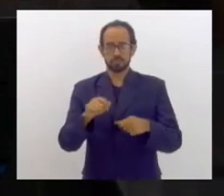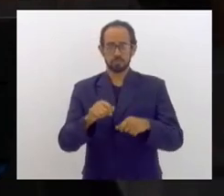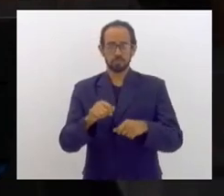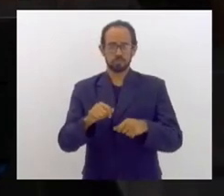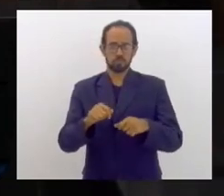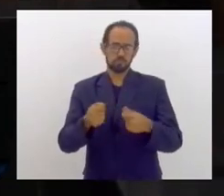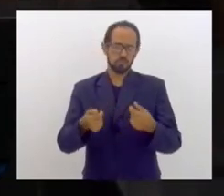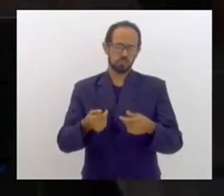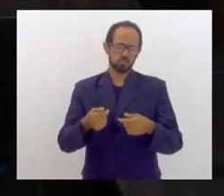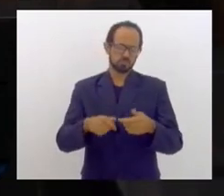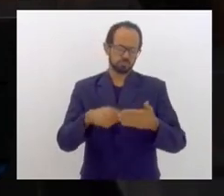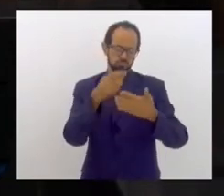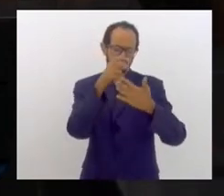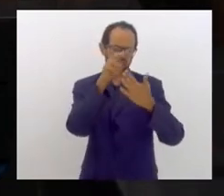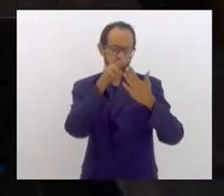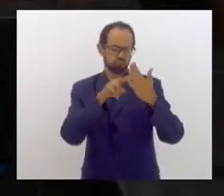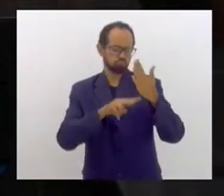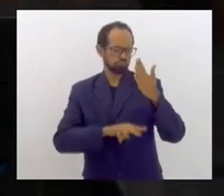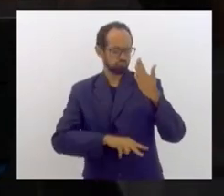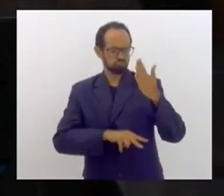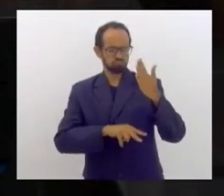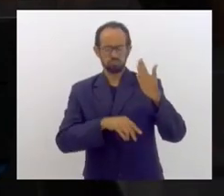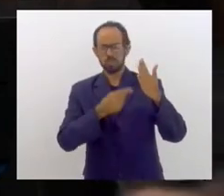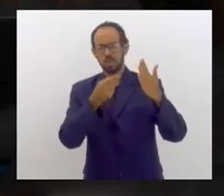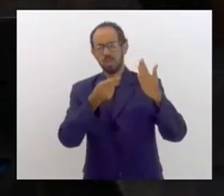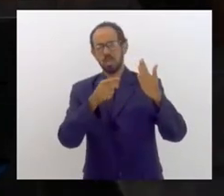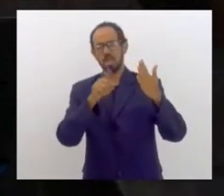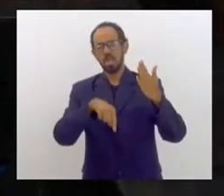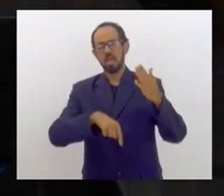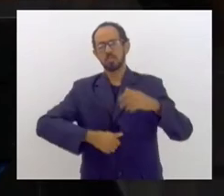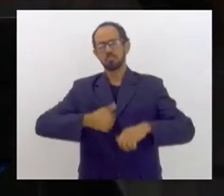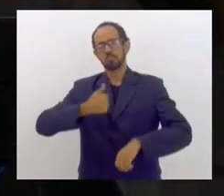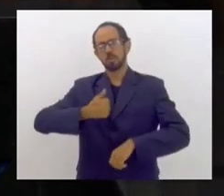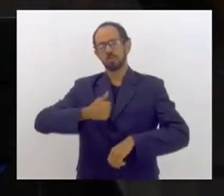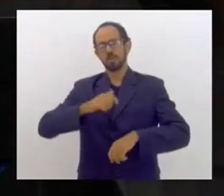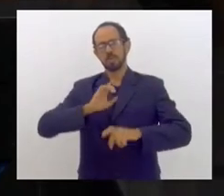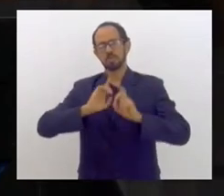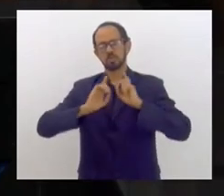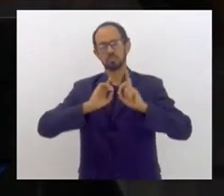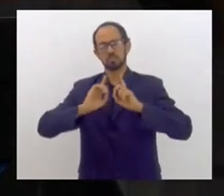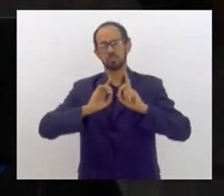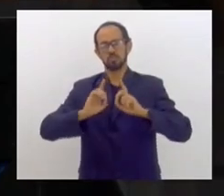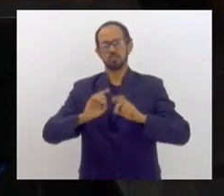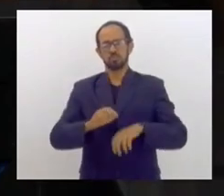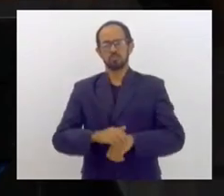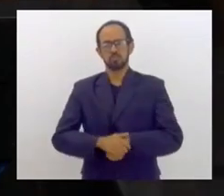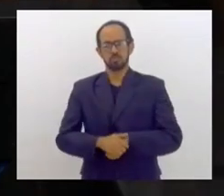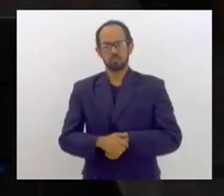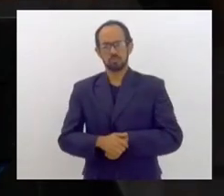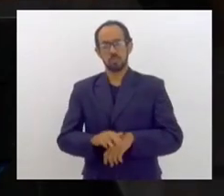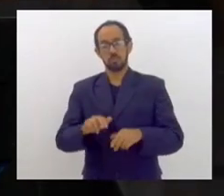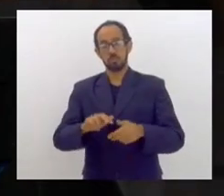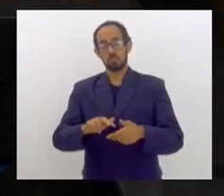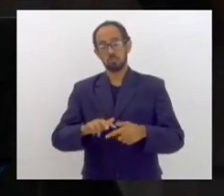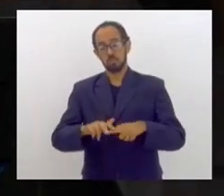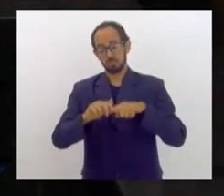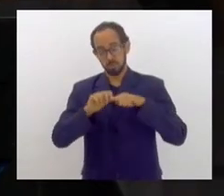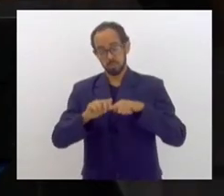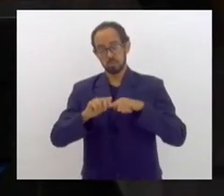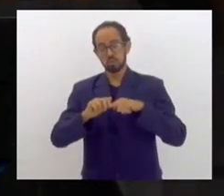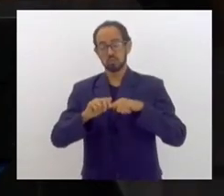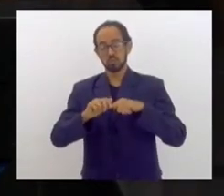consoante disposição da pauta, está em primeira discussão. Por via de